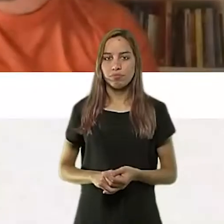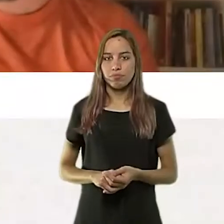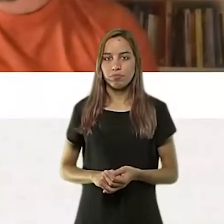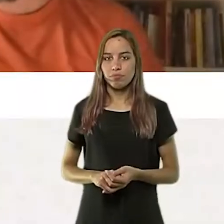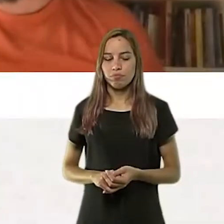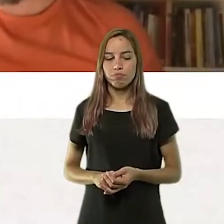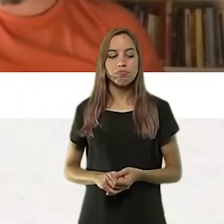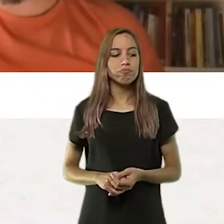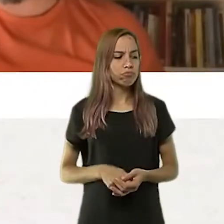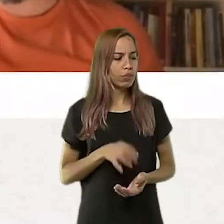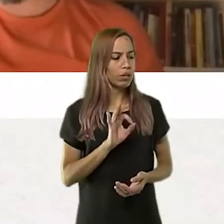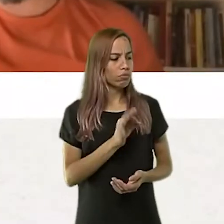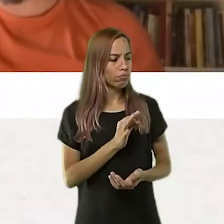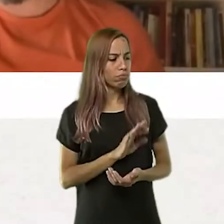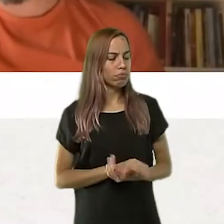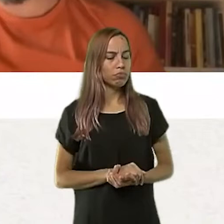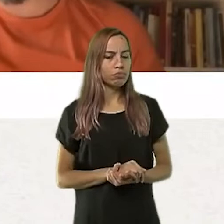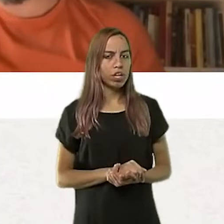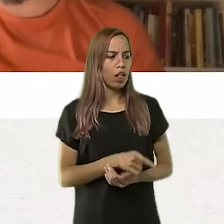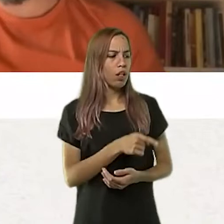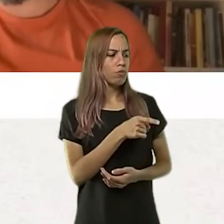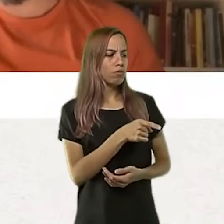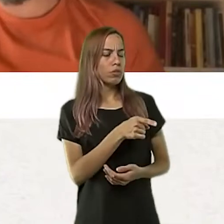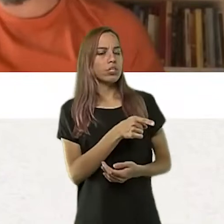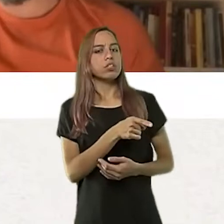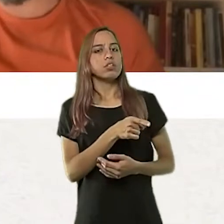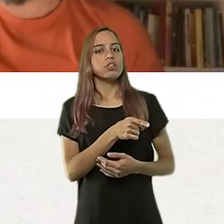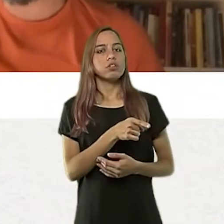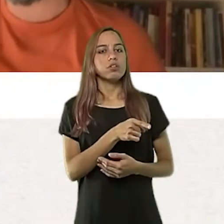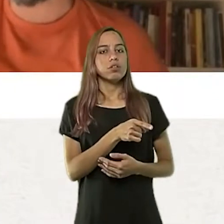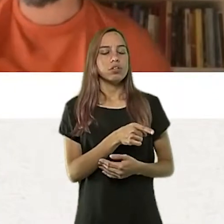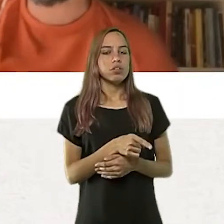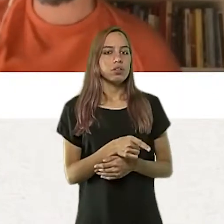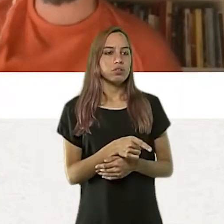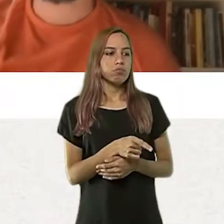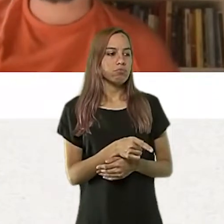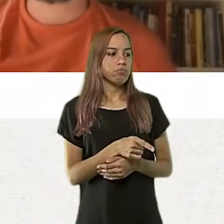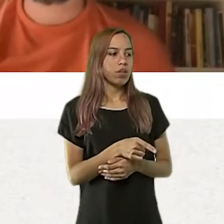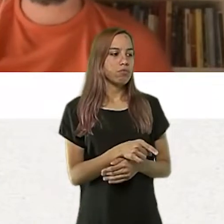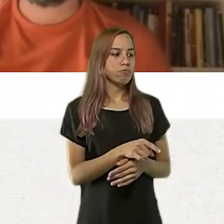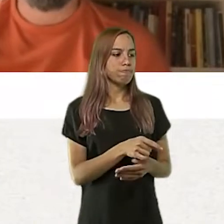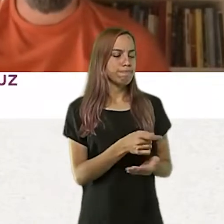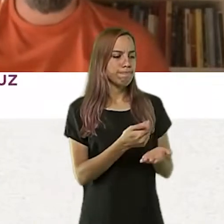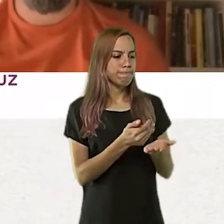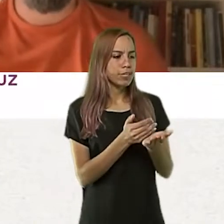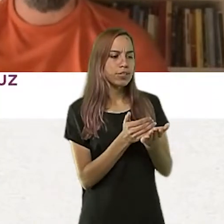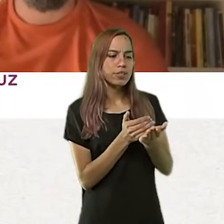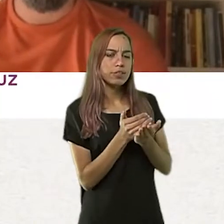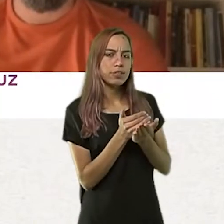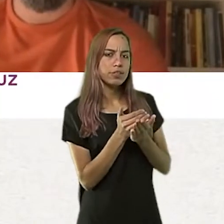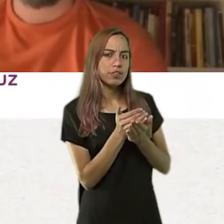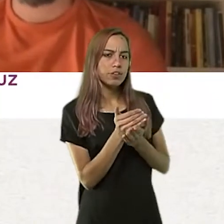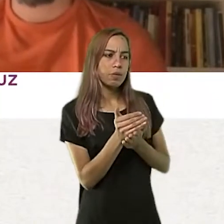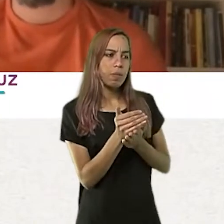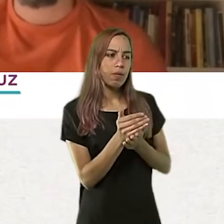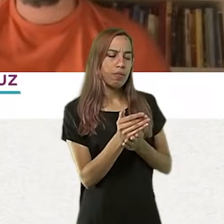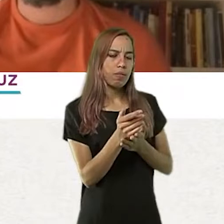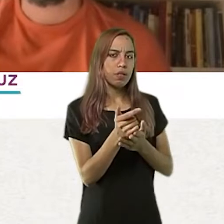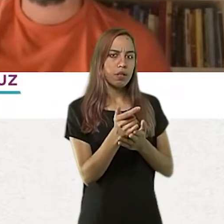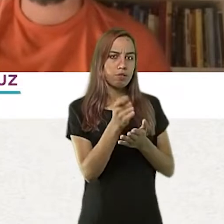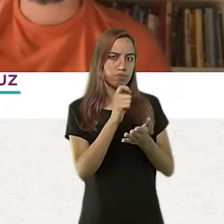Certo. E você, quando deriva da literatura para outras artes,